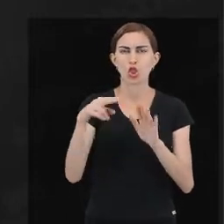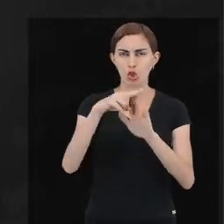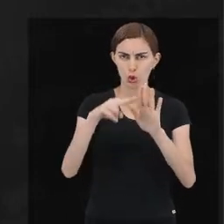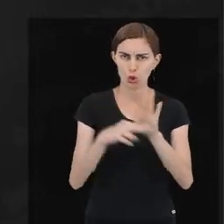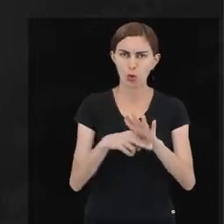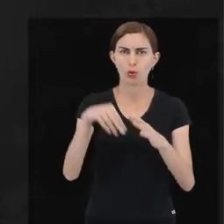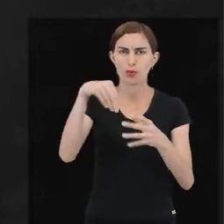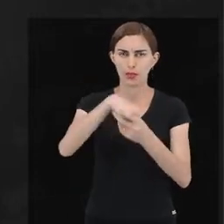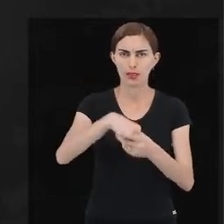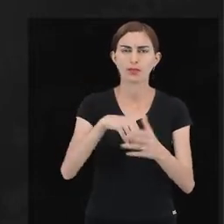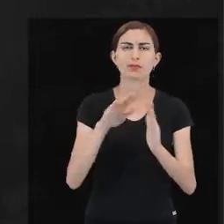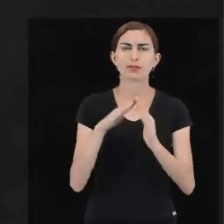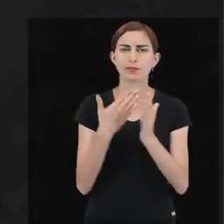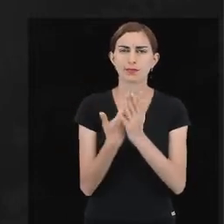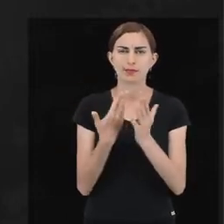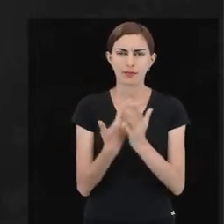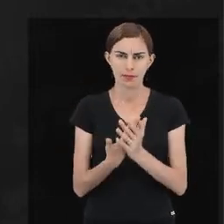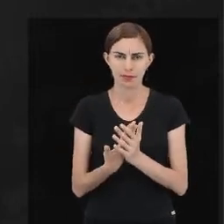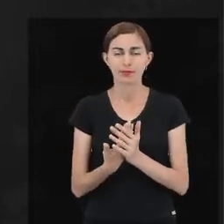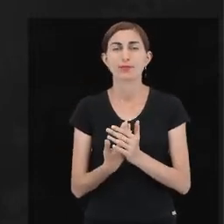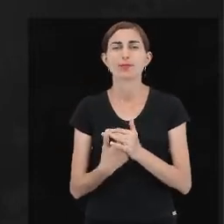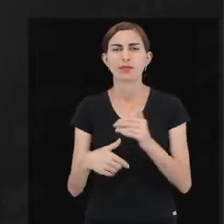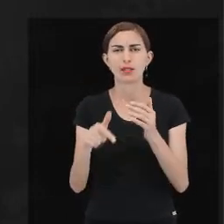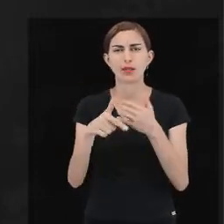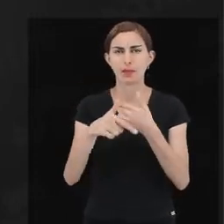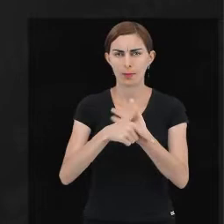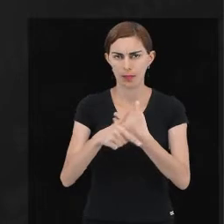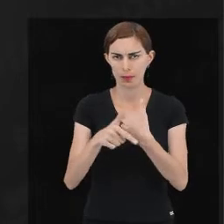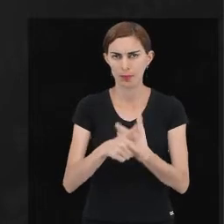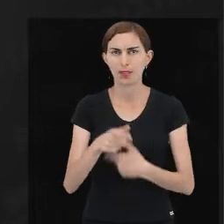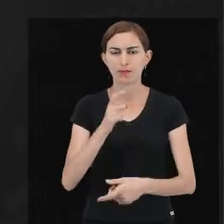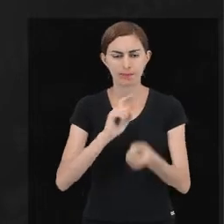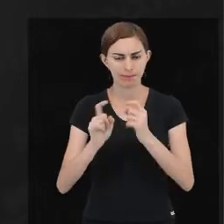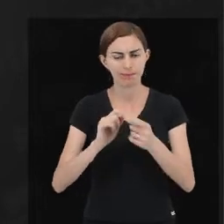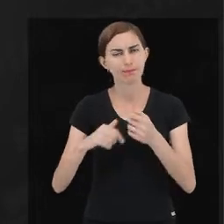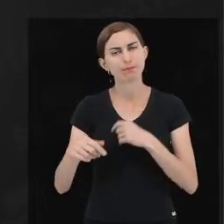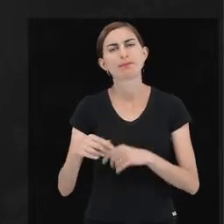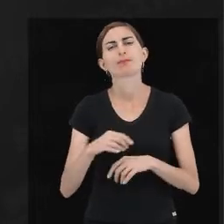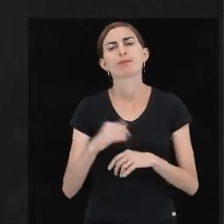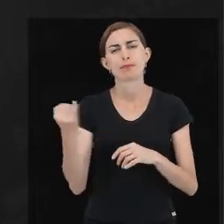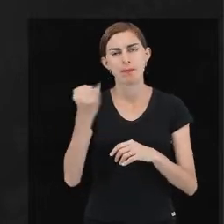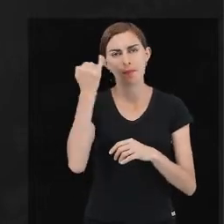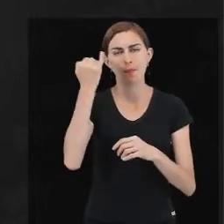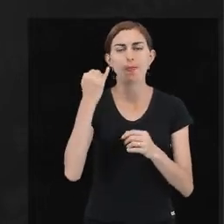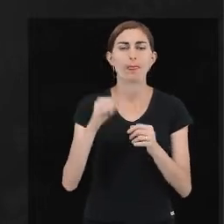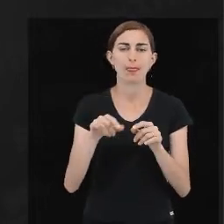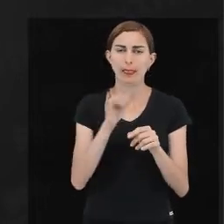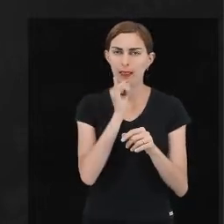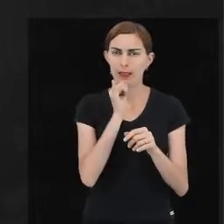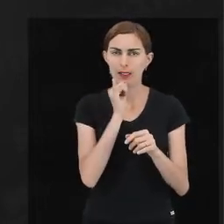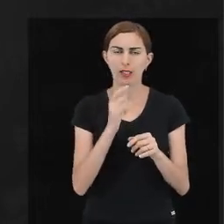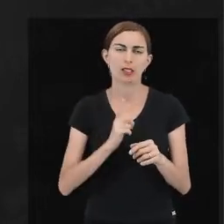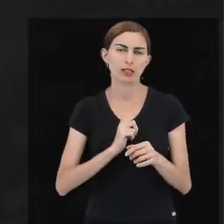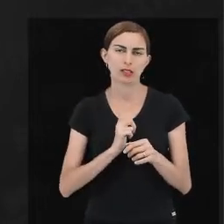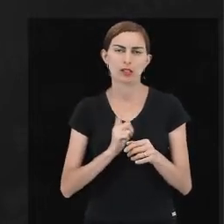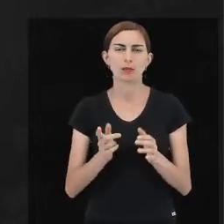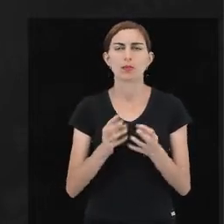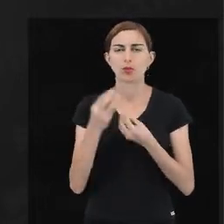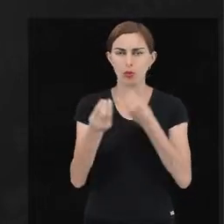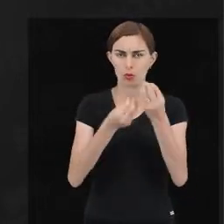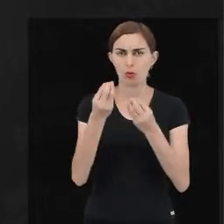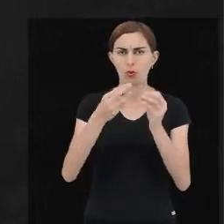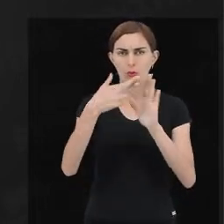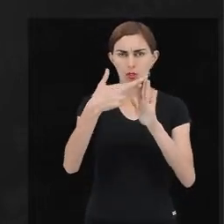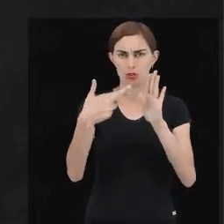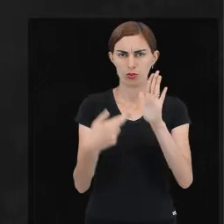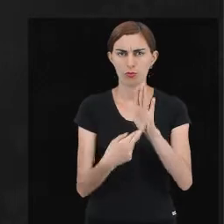Então, nesse caso, o regimento escolar ele assume um papel relevante nessa discussão. Nós temos, por exemplo, como no